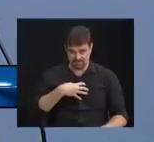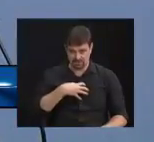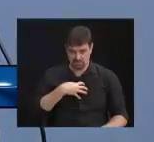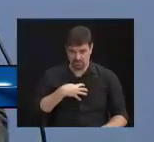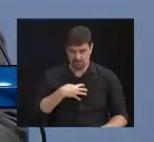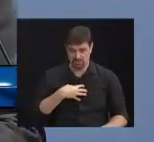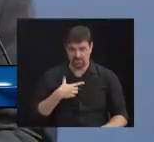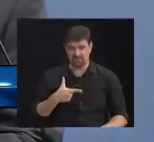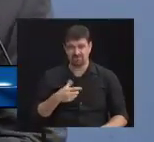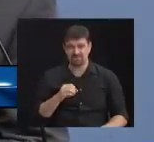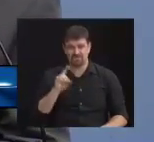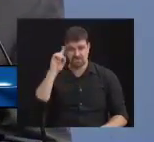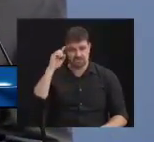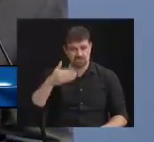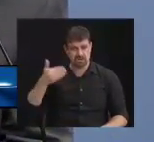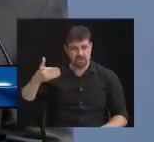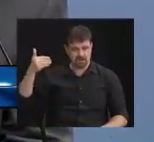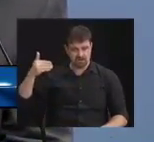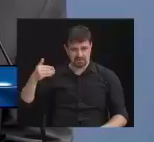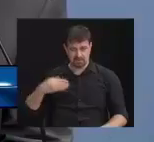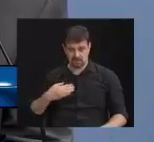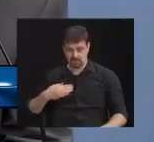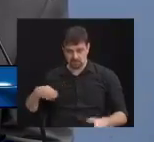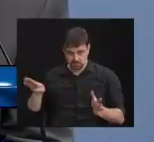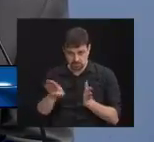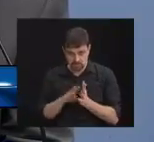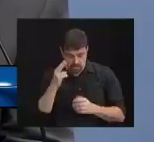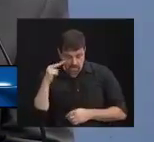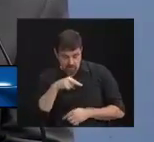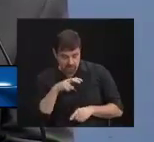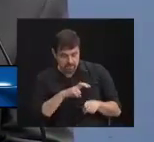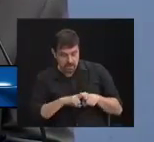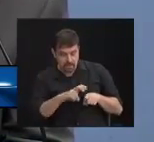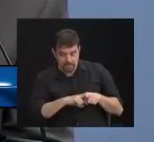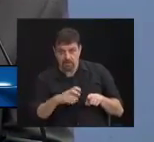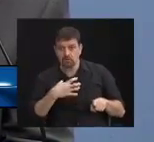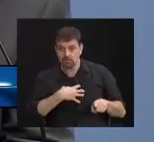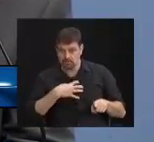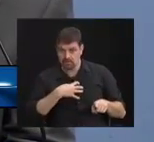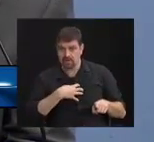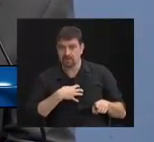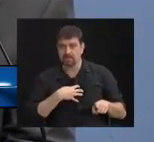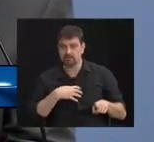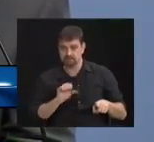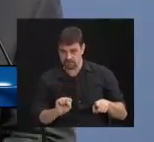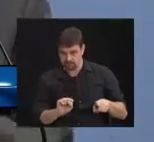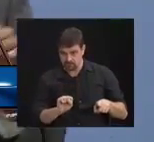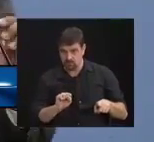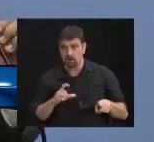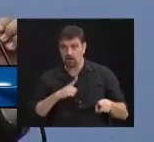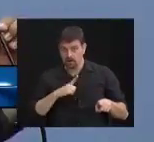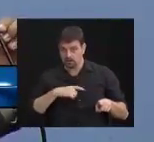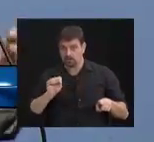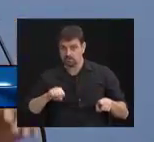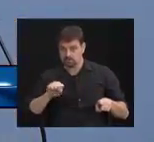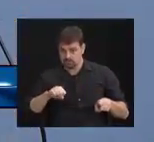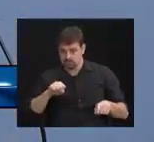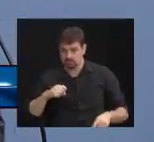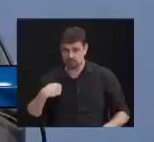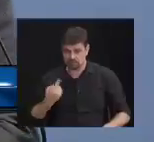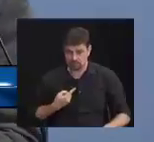20 dias, 30 dias, e o metrô está em Salvador. É uma realidade. Eu acho que nós temos uma